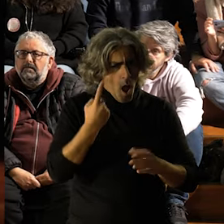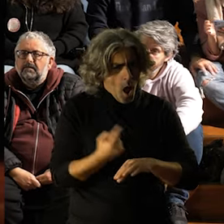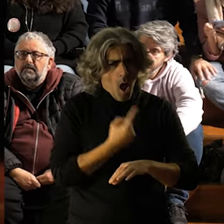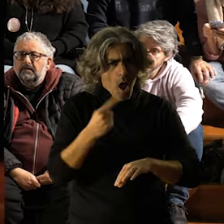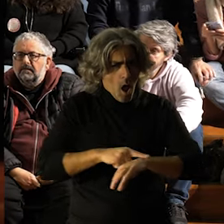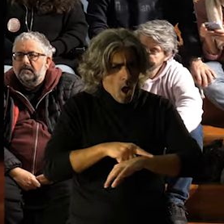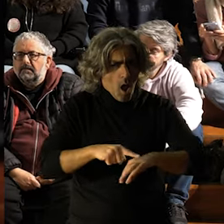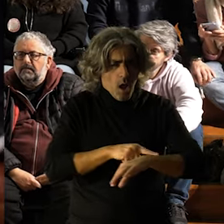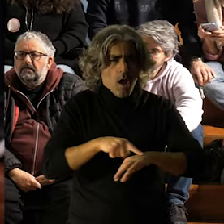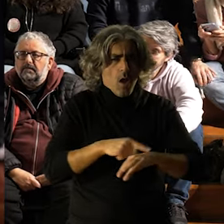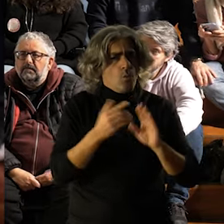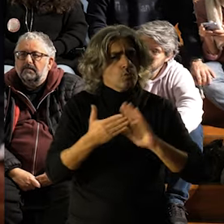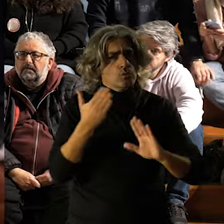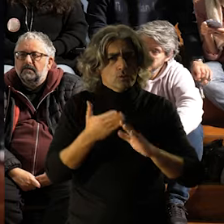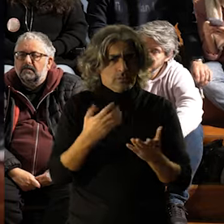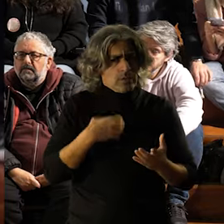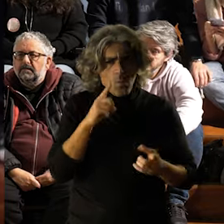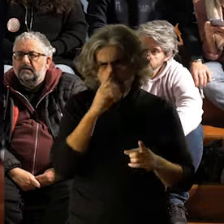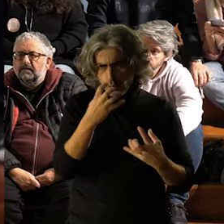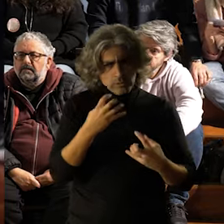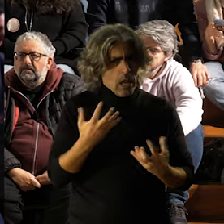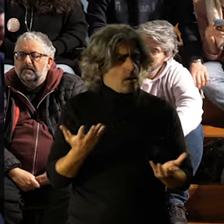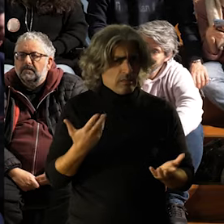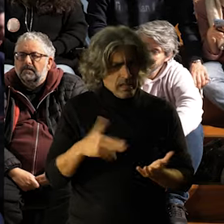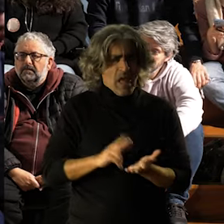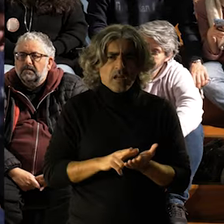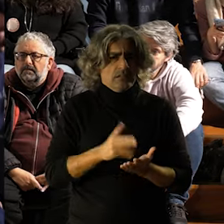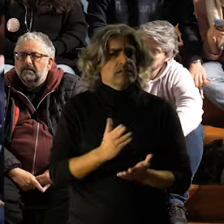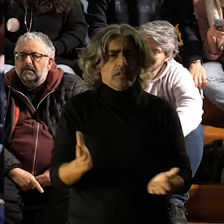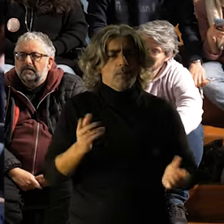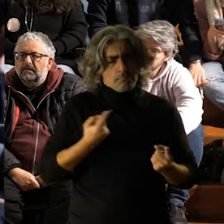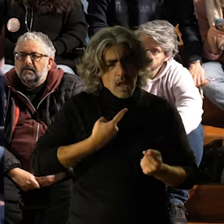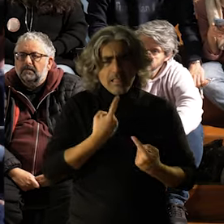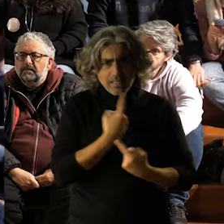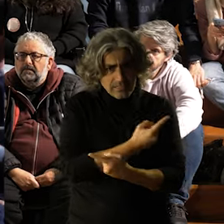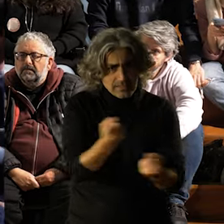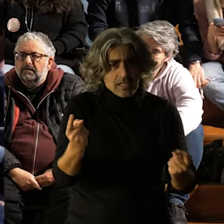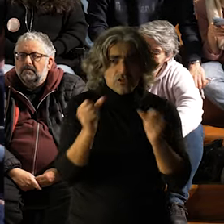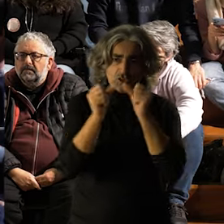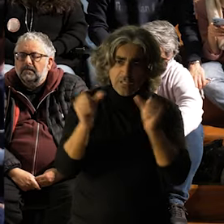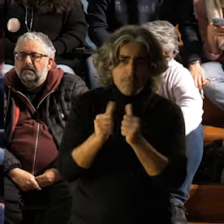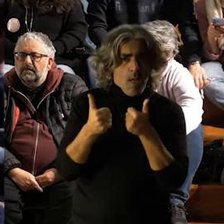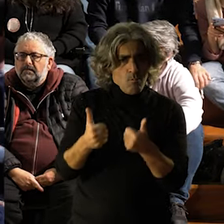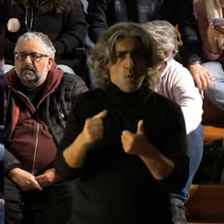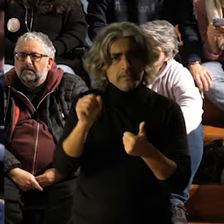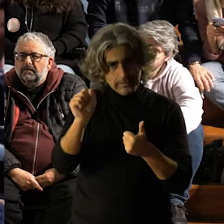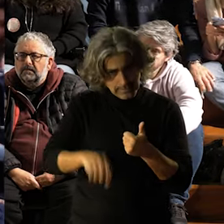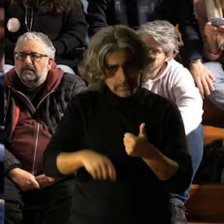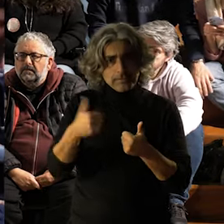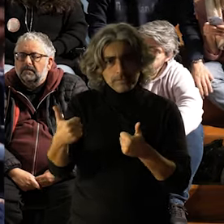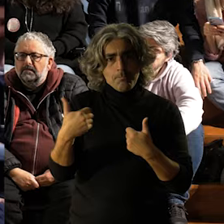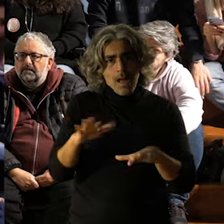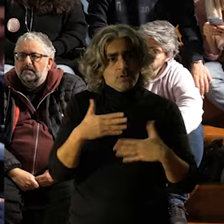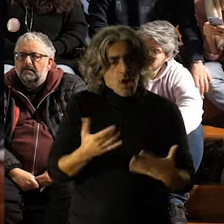urgência vai se sentir gozado com razão. O que nós temos de dizer é que o nosso sistema é bom sim, mas neste momento